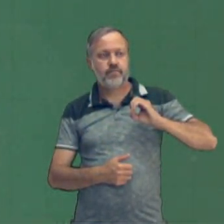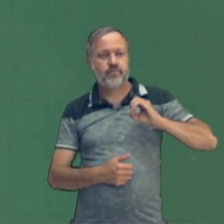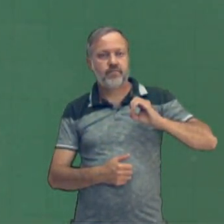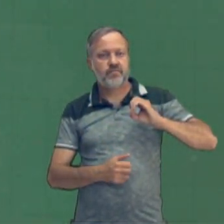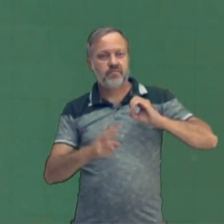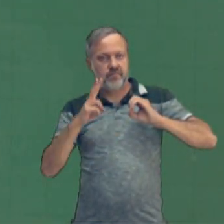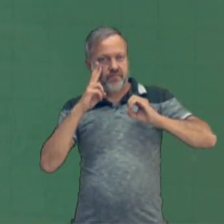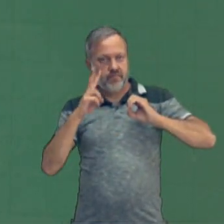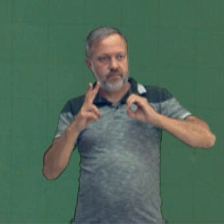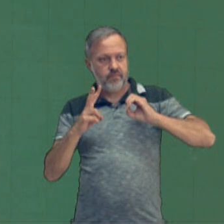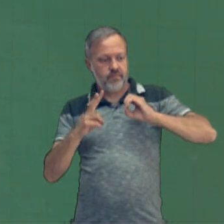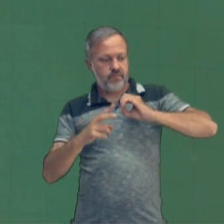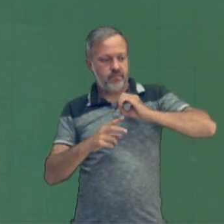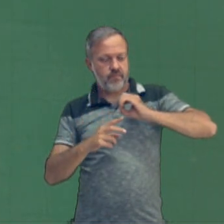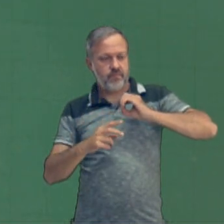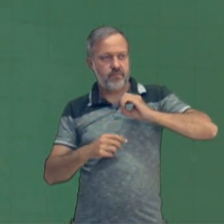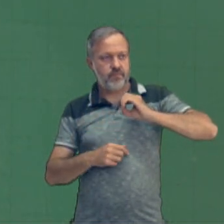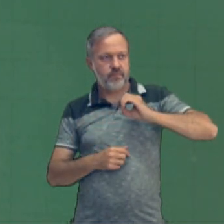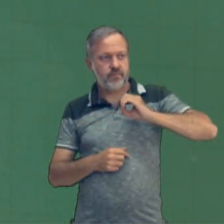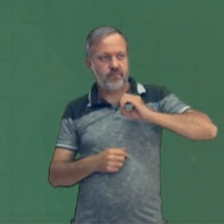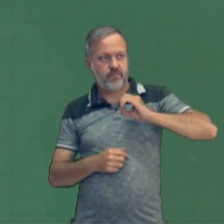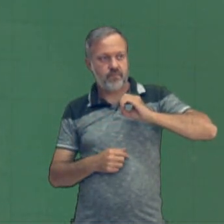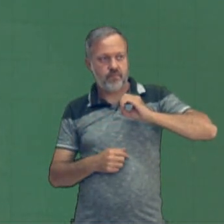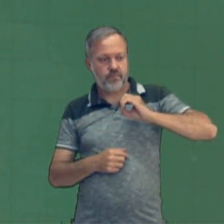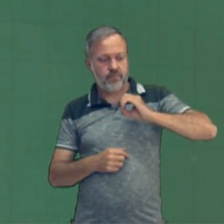nós temos, para a tradição cristã,